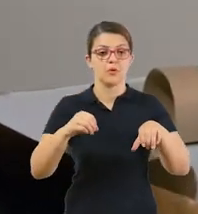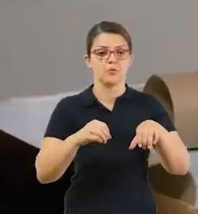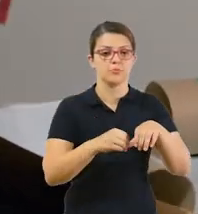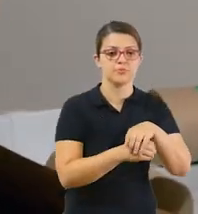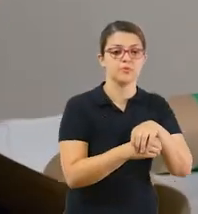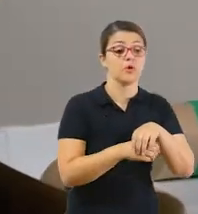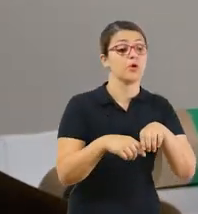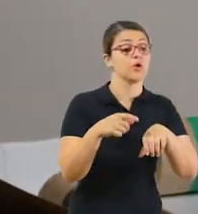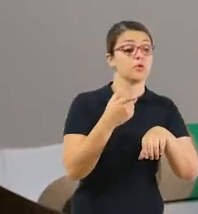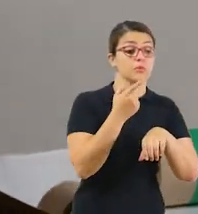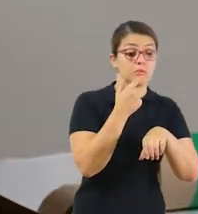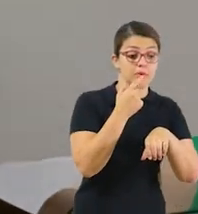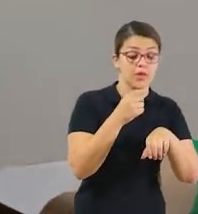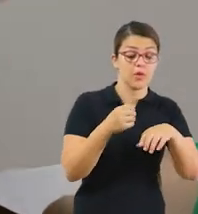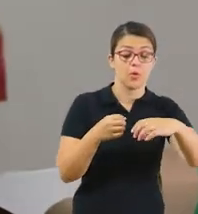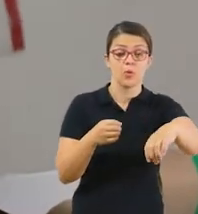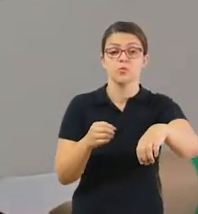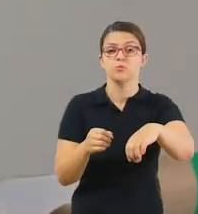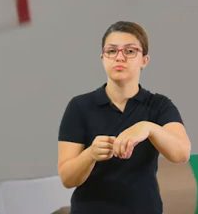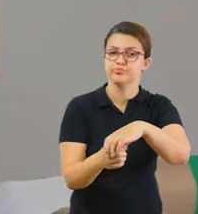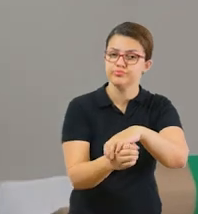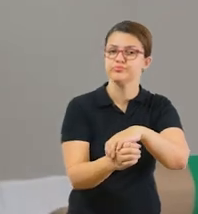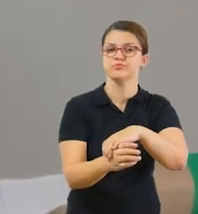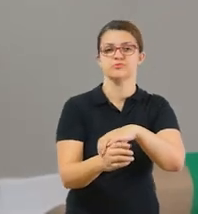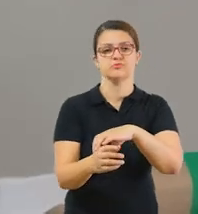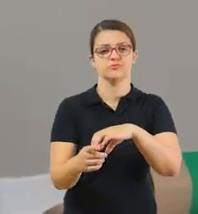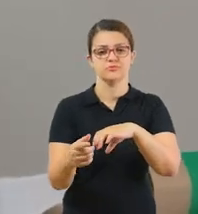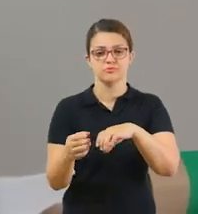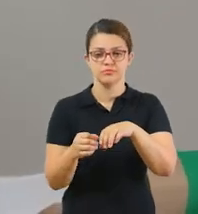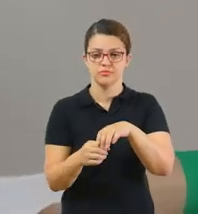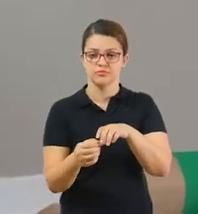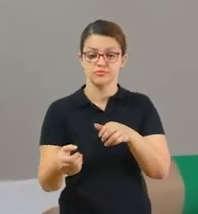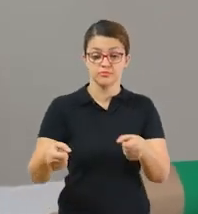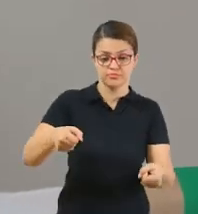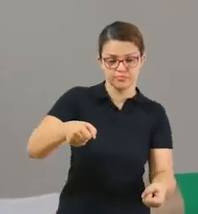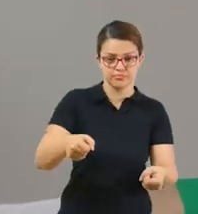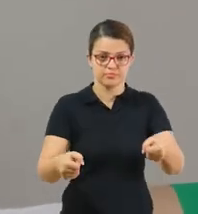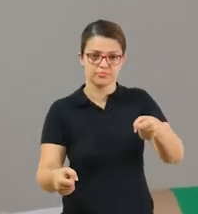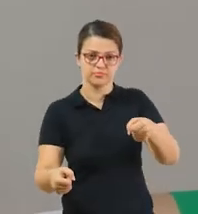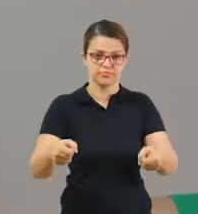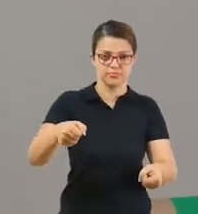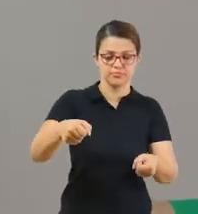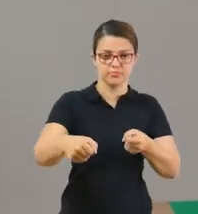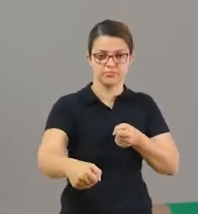na vermelha. Aí vai para outra, vai tentando.